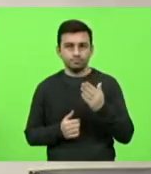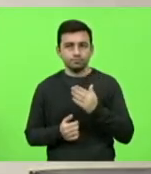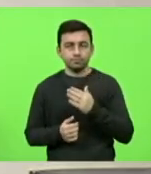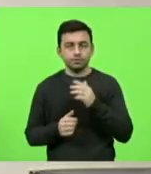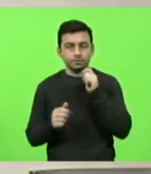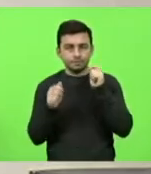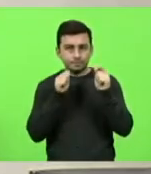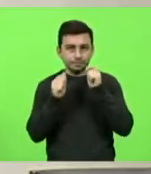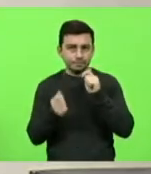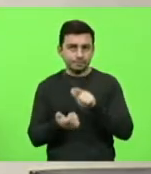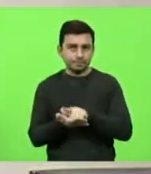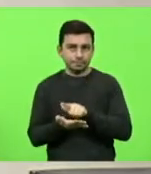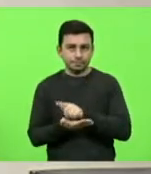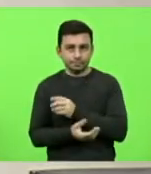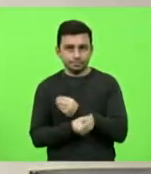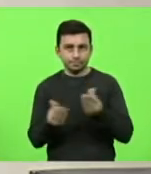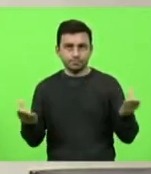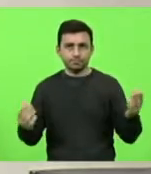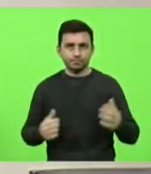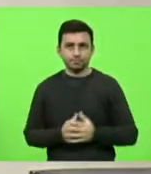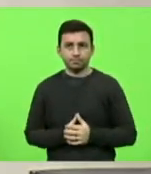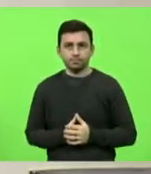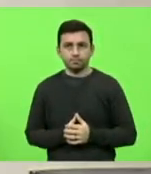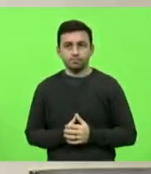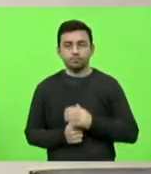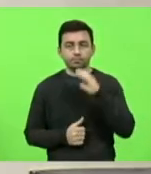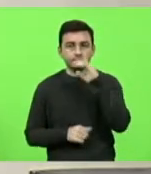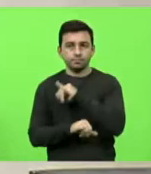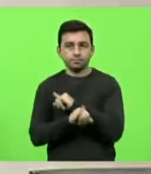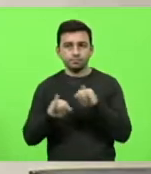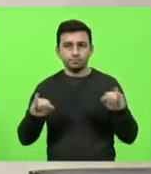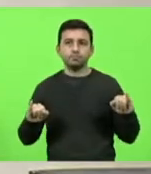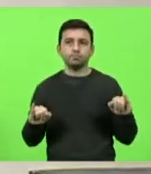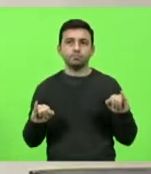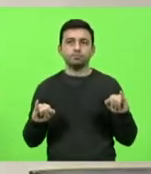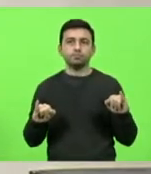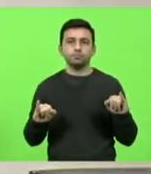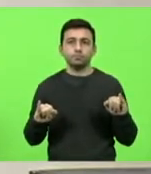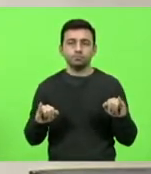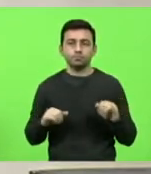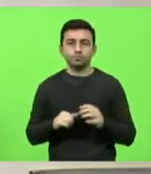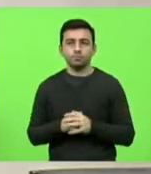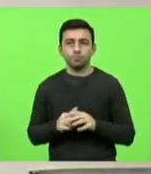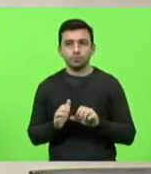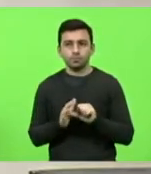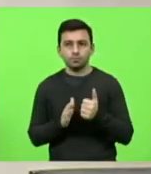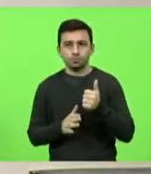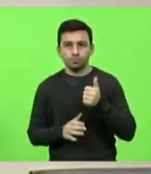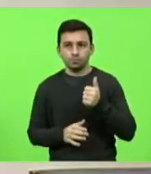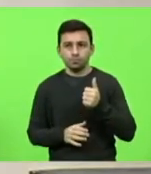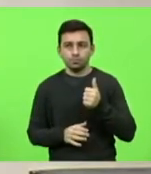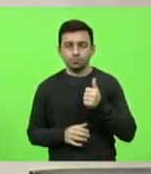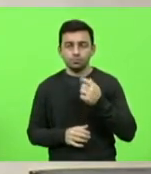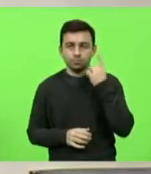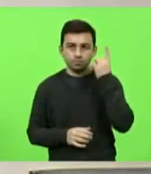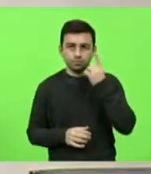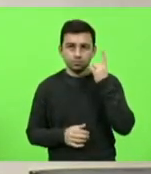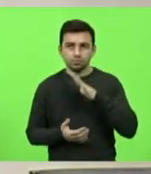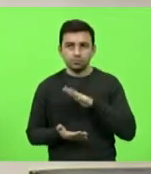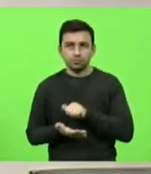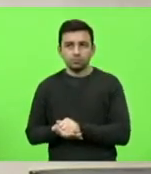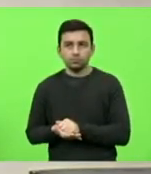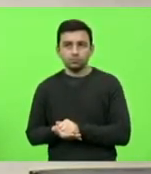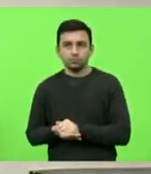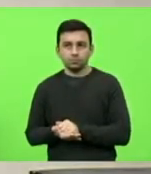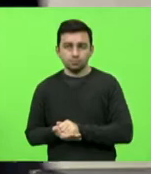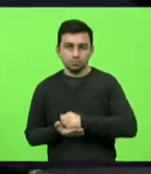de expediente. Traremos agora em breve as comunicações. E o primeiro deputado escrito no dia é deputado Maurício